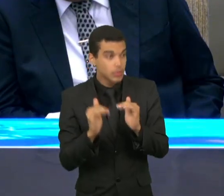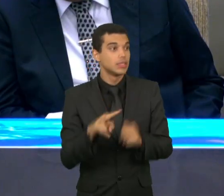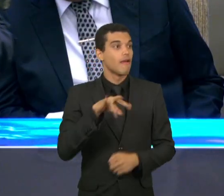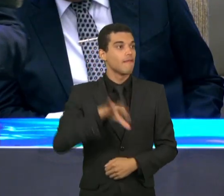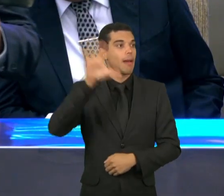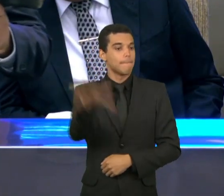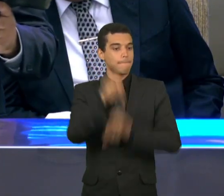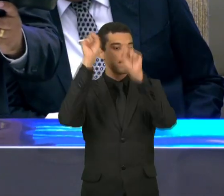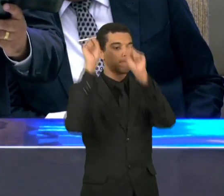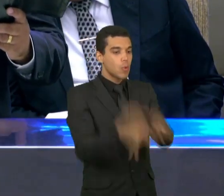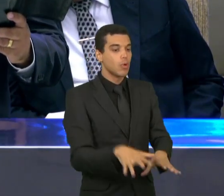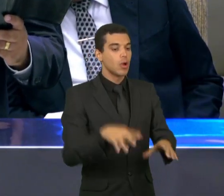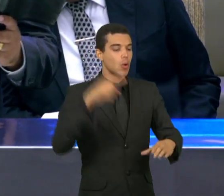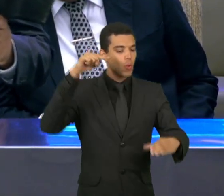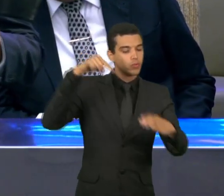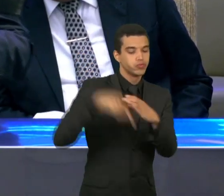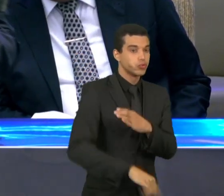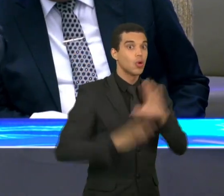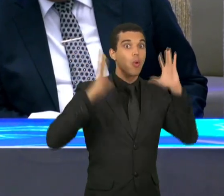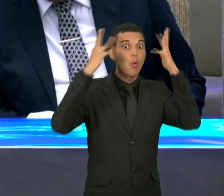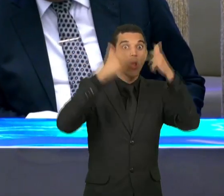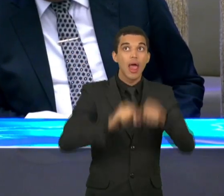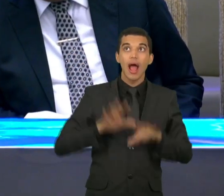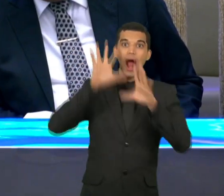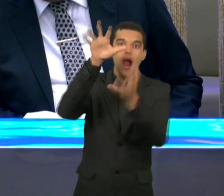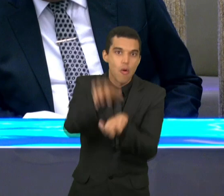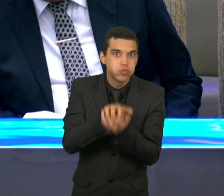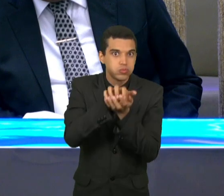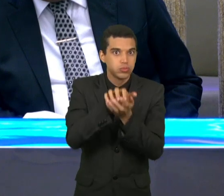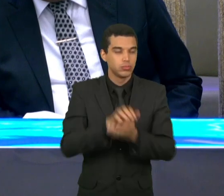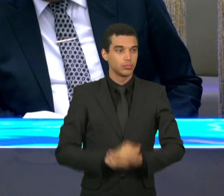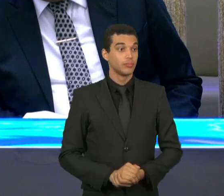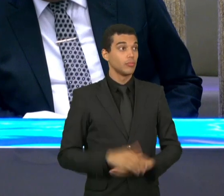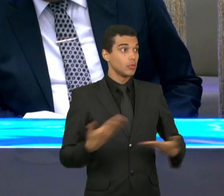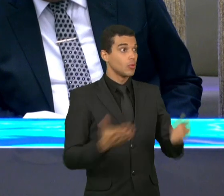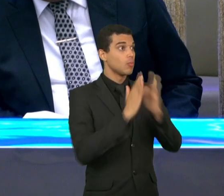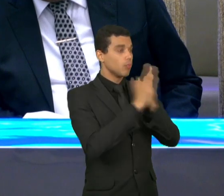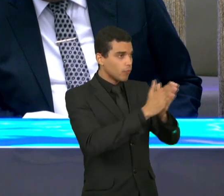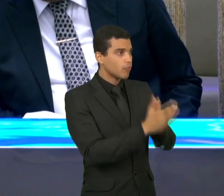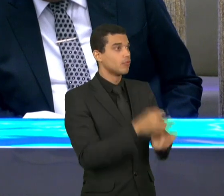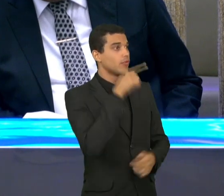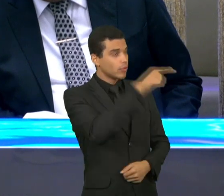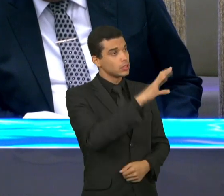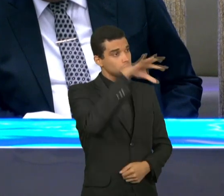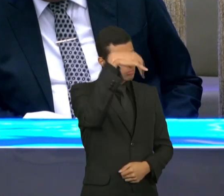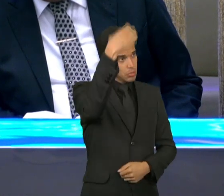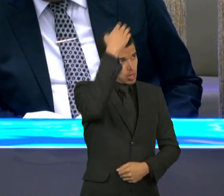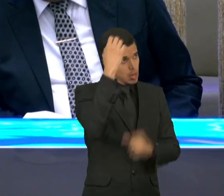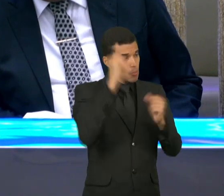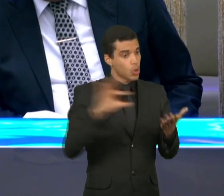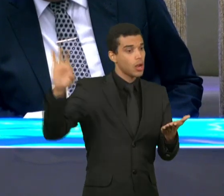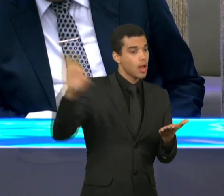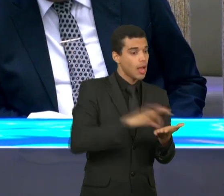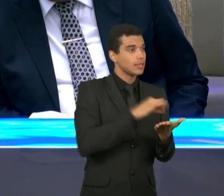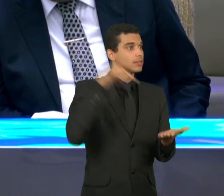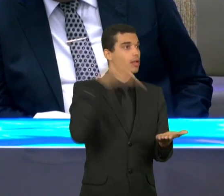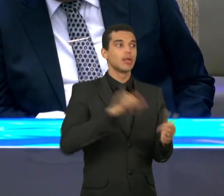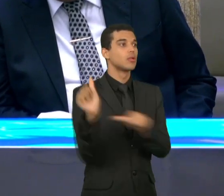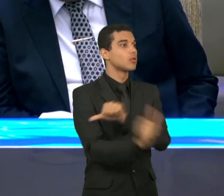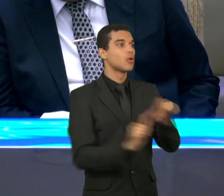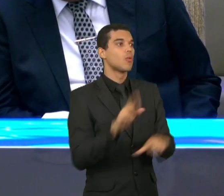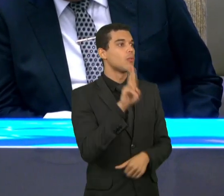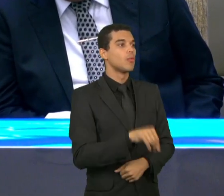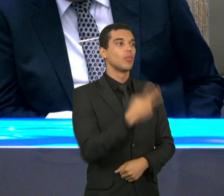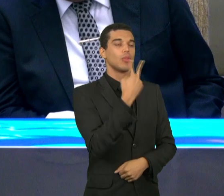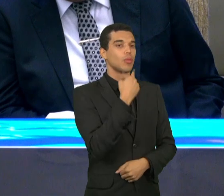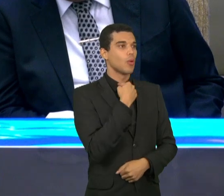rei, confirma o edito e assina a escritura para que não seja mudada conforme a lei dos medos e dos